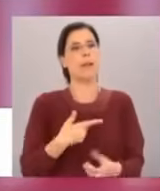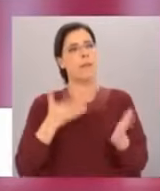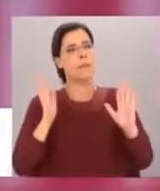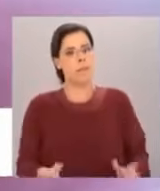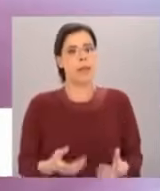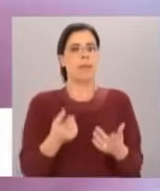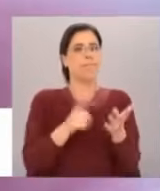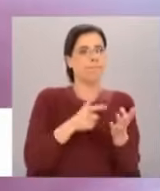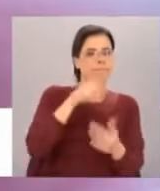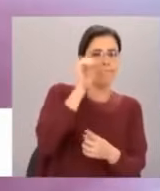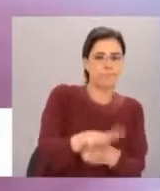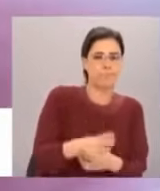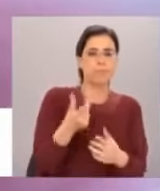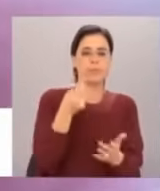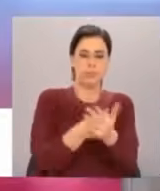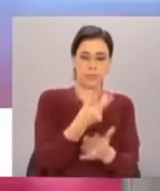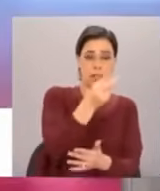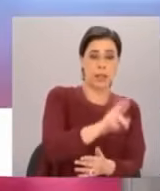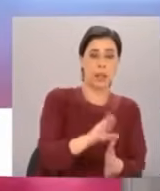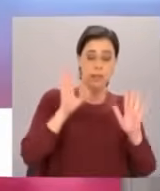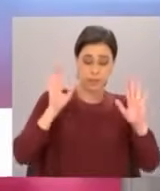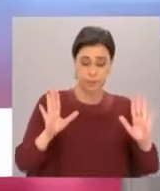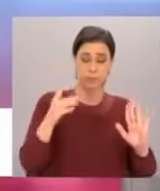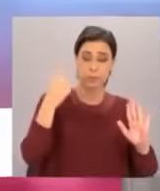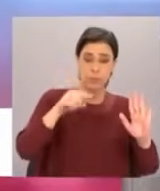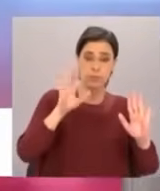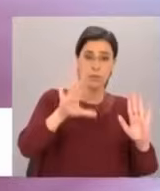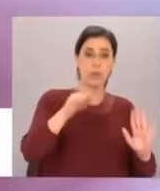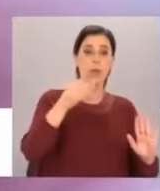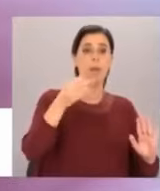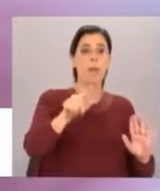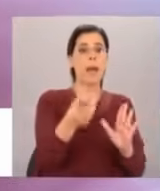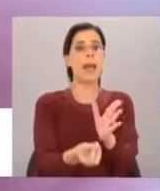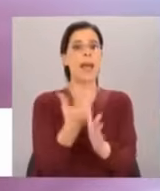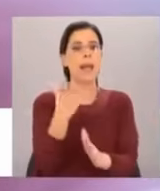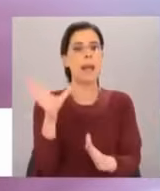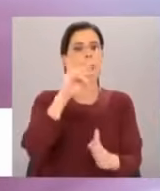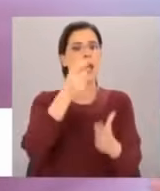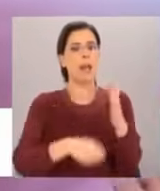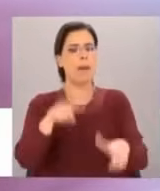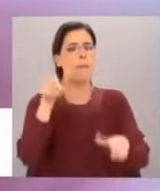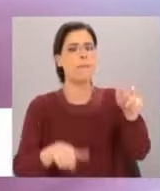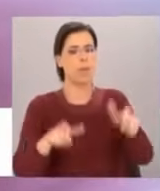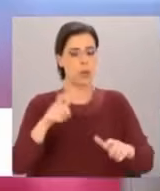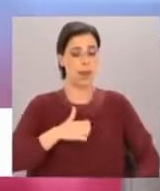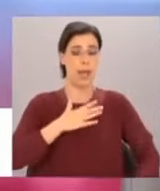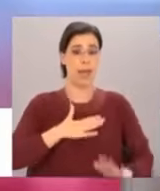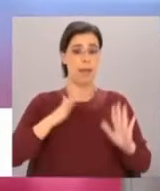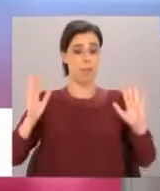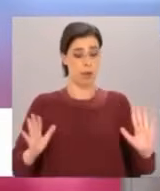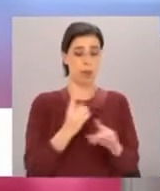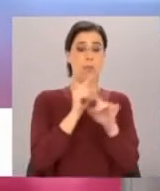assim temos que combater a pobreza energética como relaxante para o único ocupando sabe fazer a criar mais Impacto mais pessoas e para as empresas